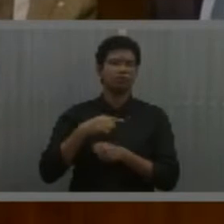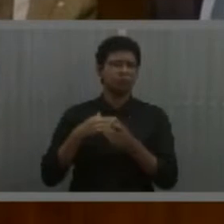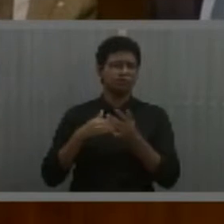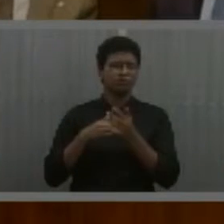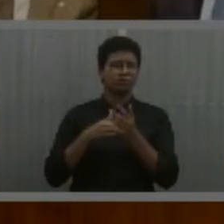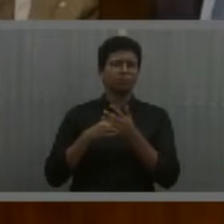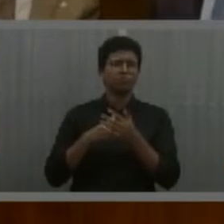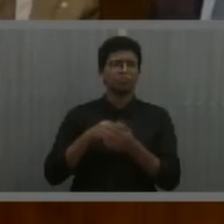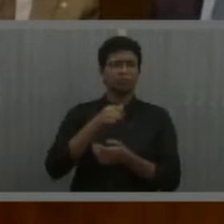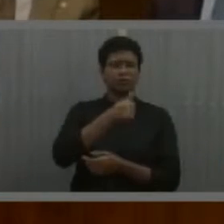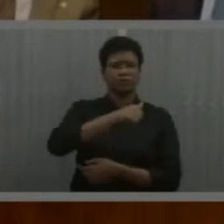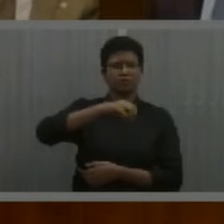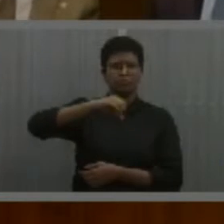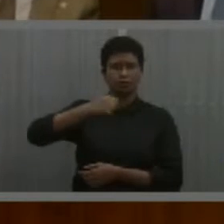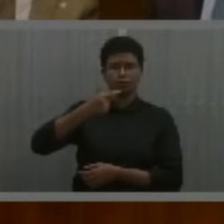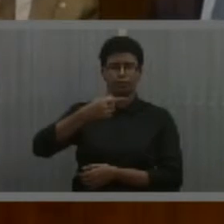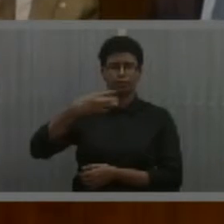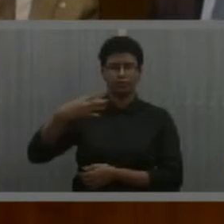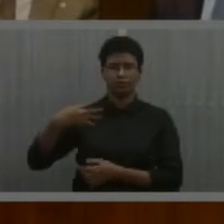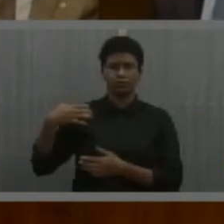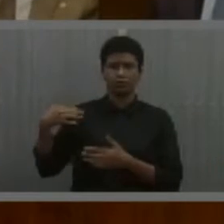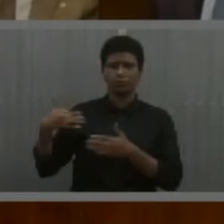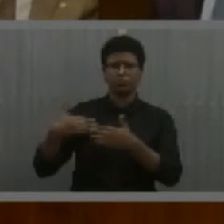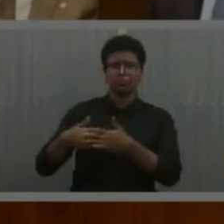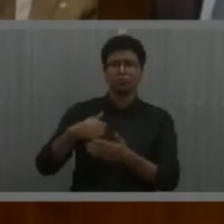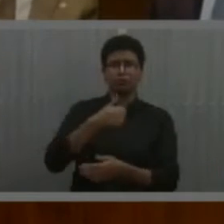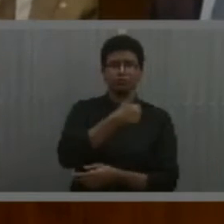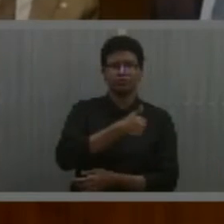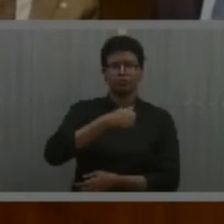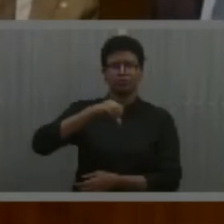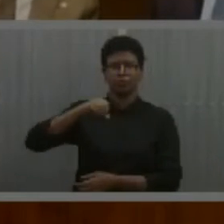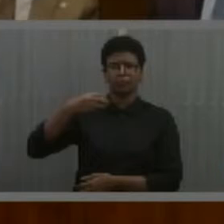período que vai de 1924 até